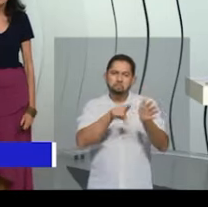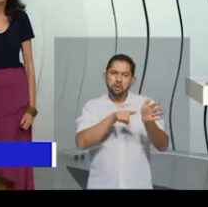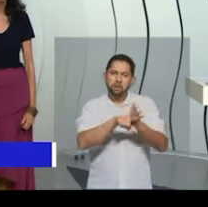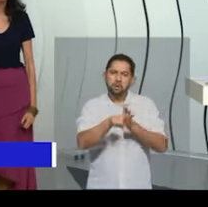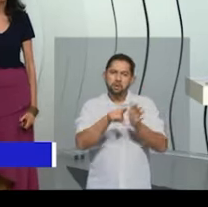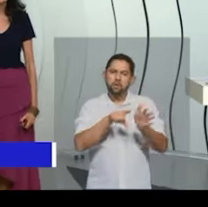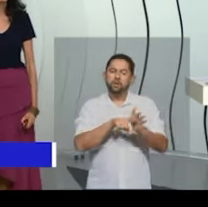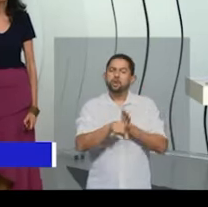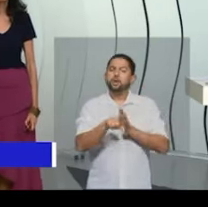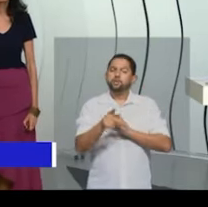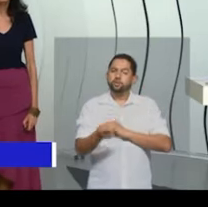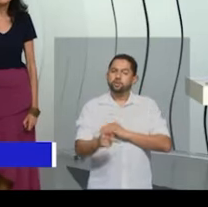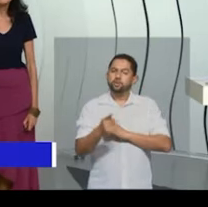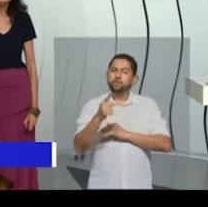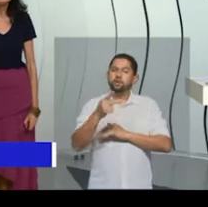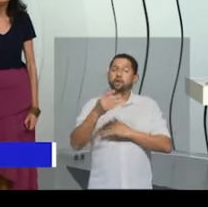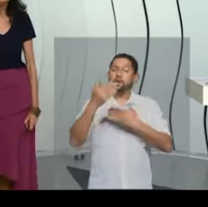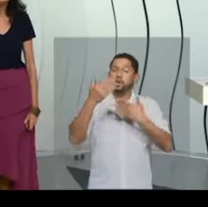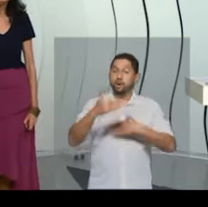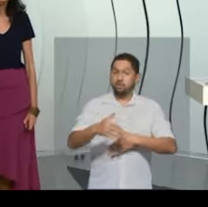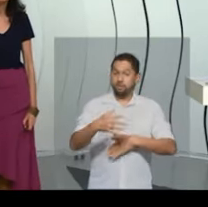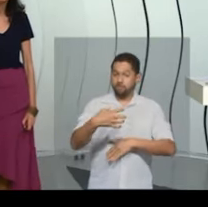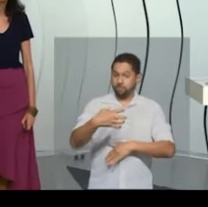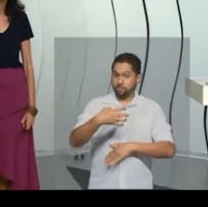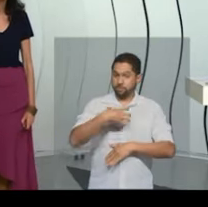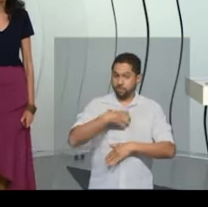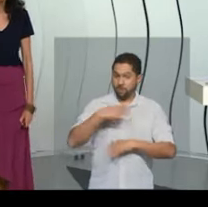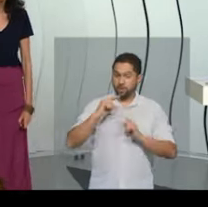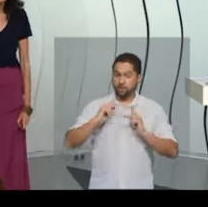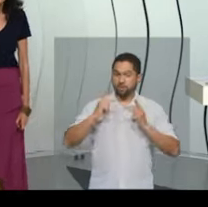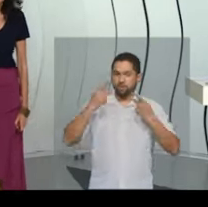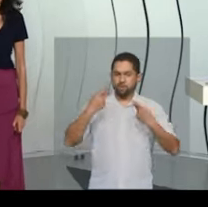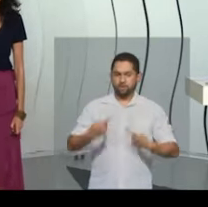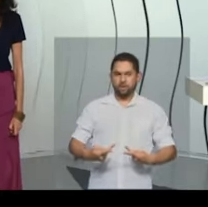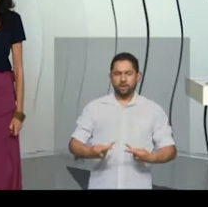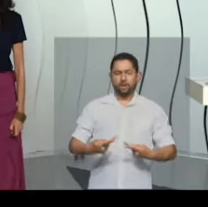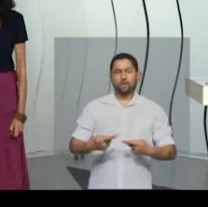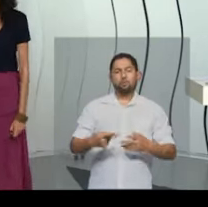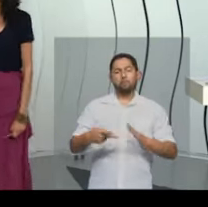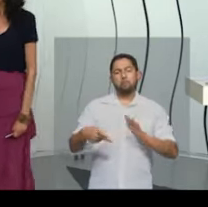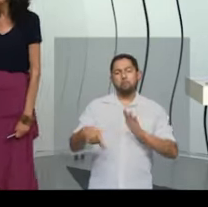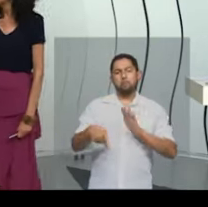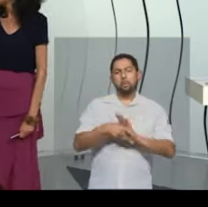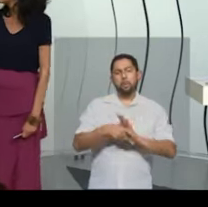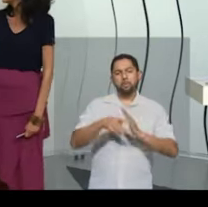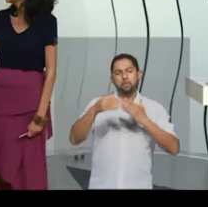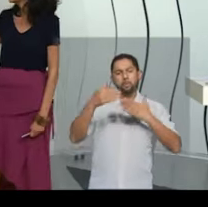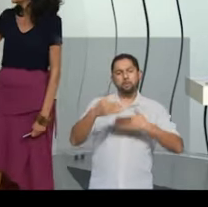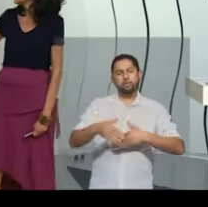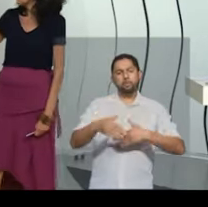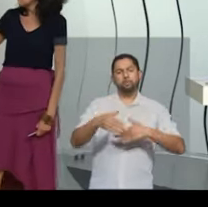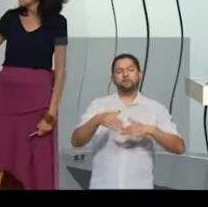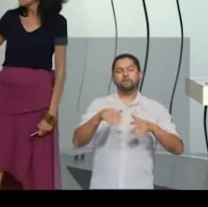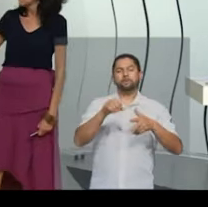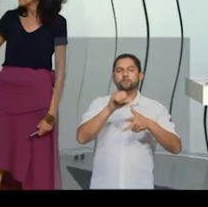da prova de Ciências Humanas do Enem.